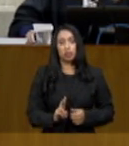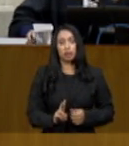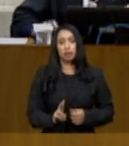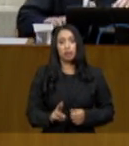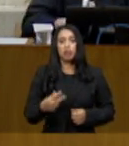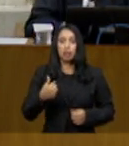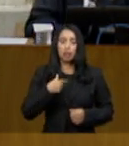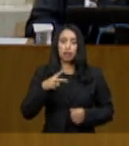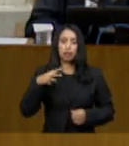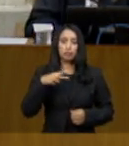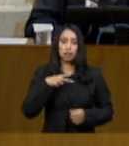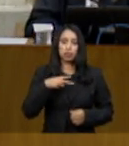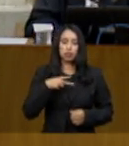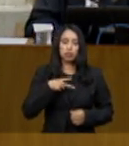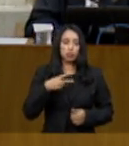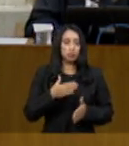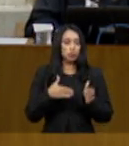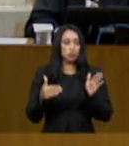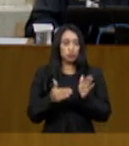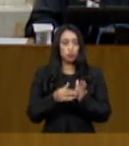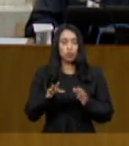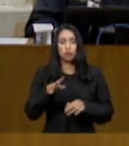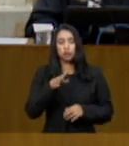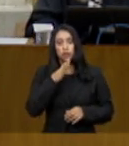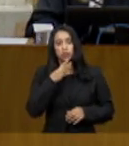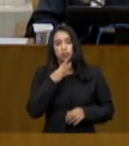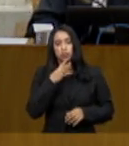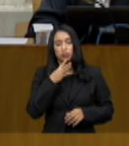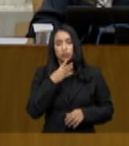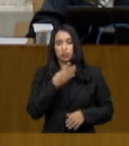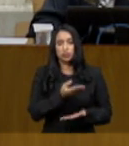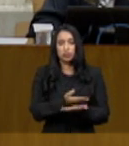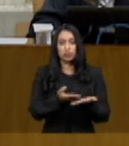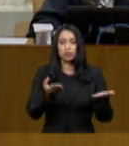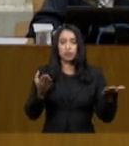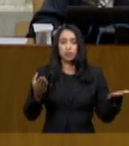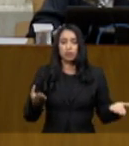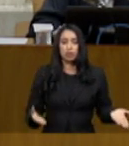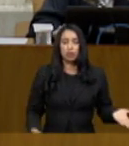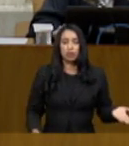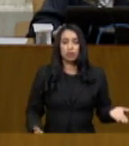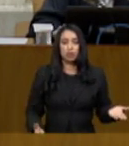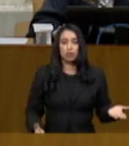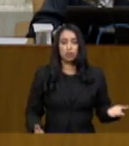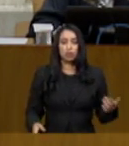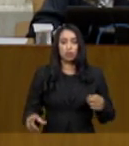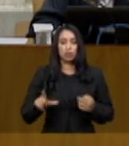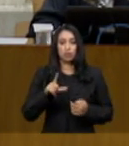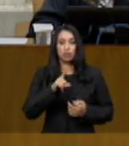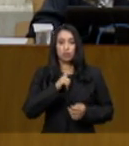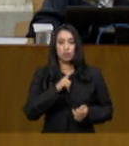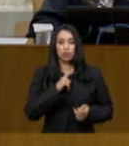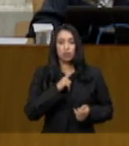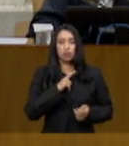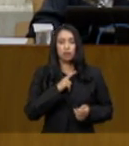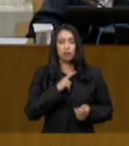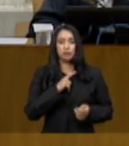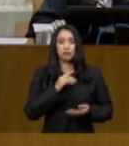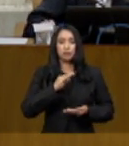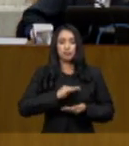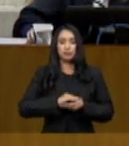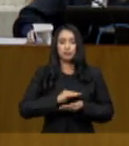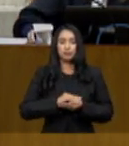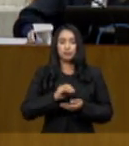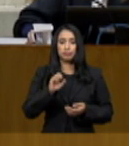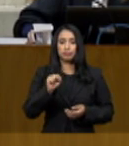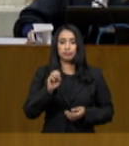particular e todos os colegas e conhecem vossa excelência seja na atuação que você leia teve no tribunal